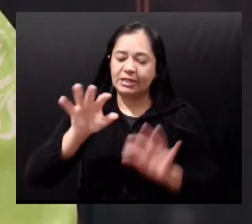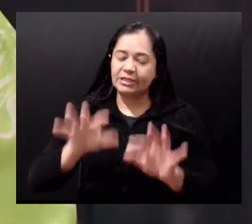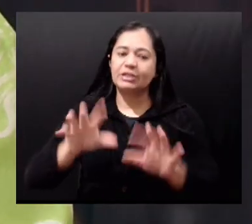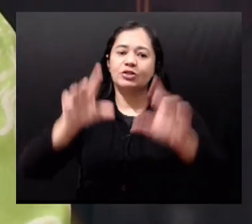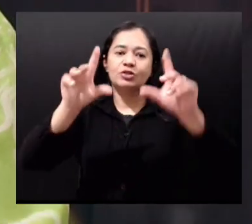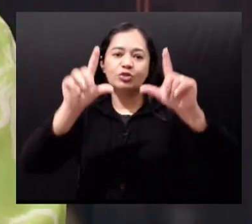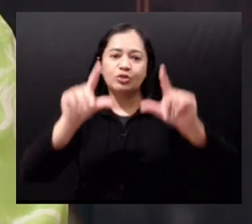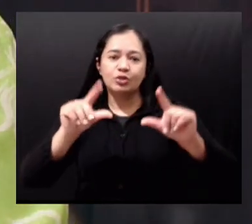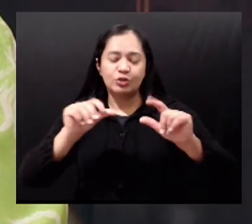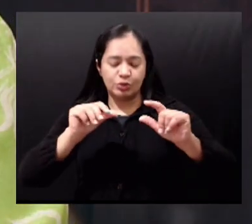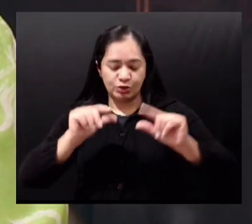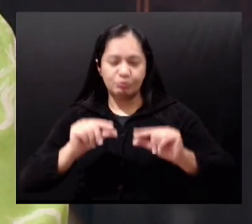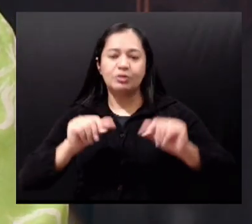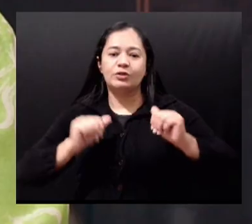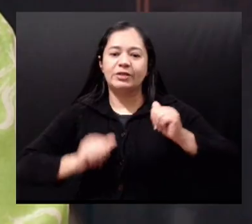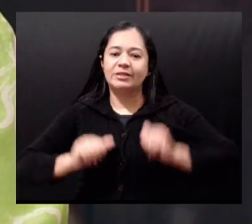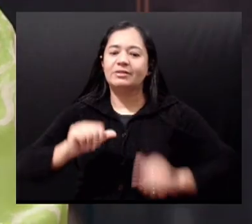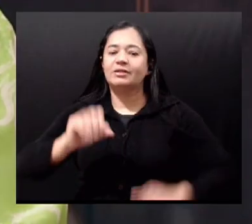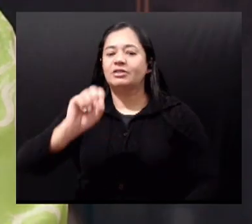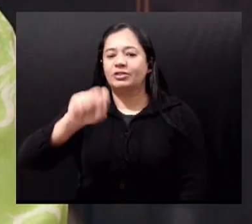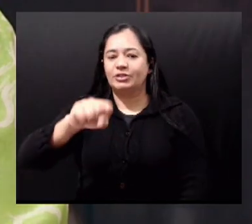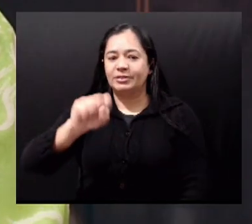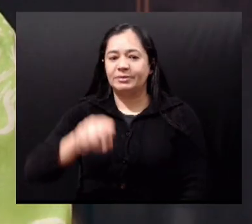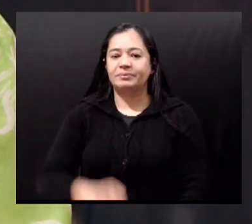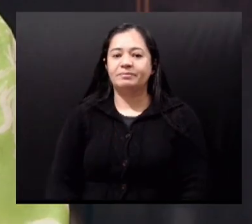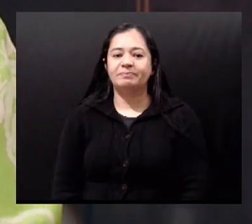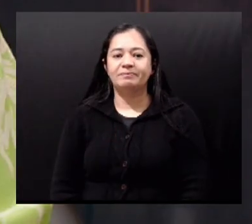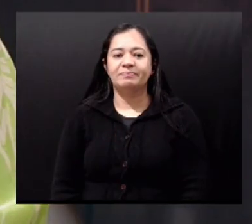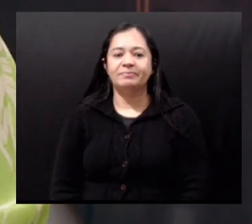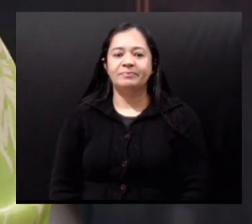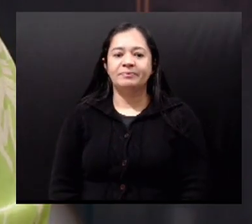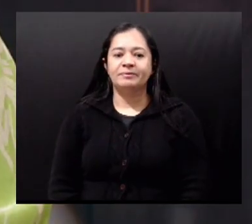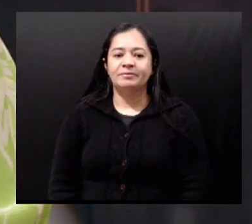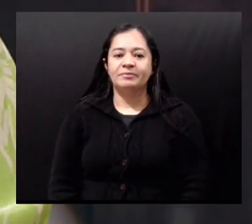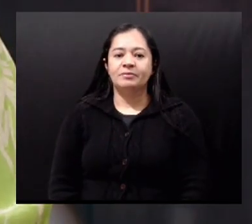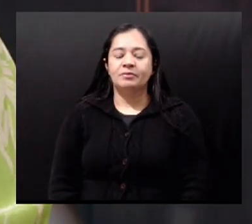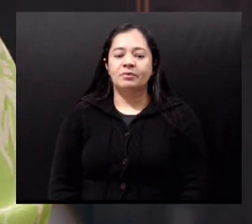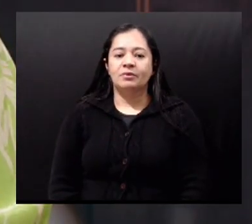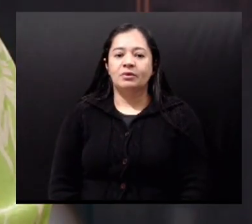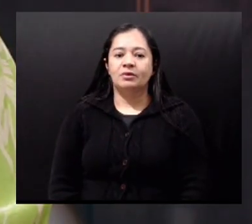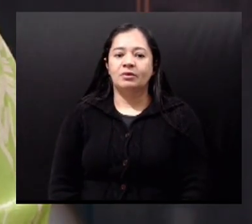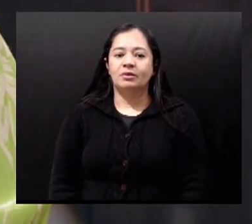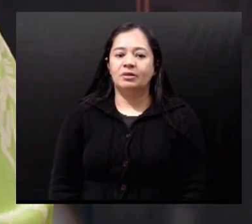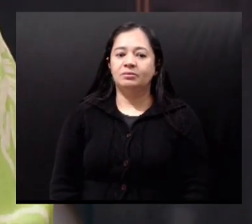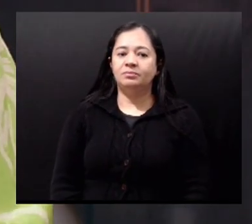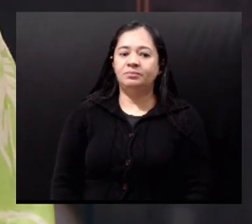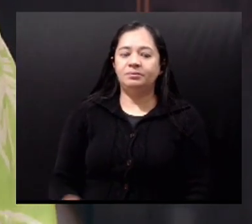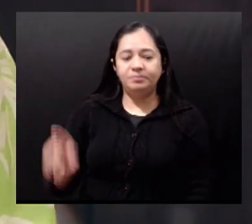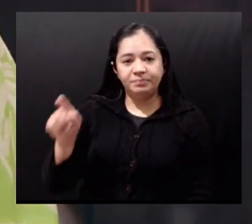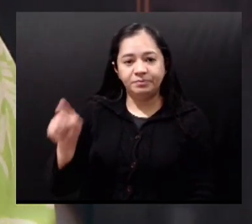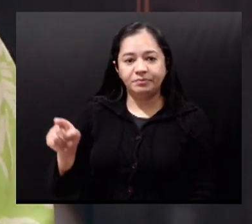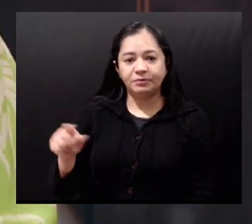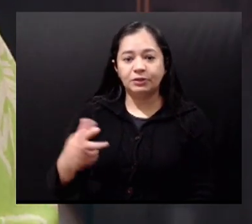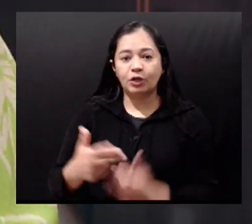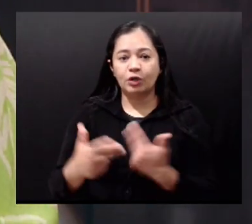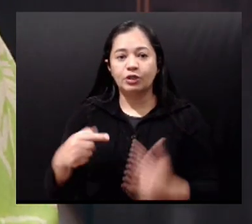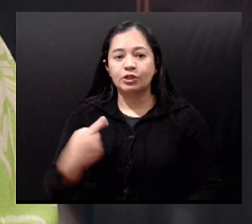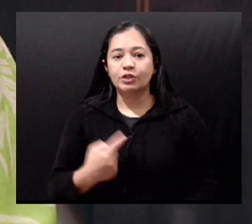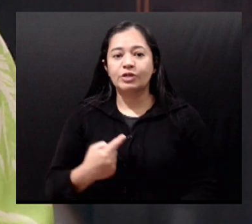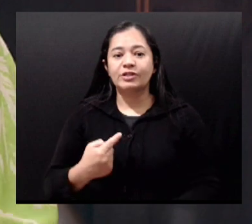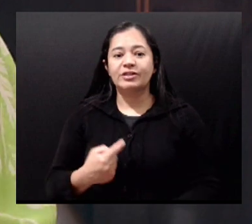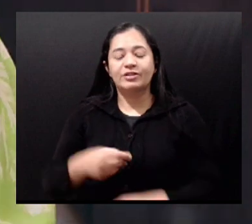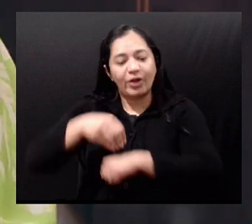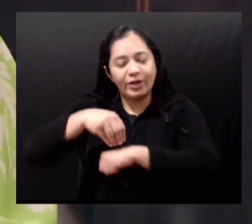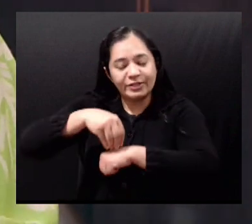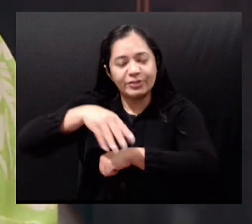ansiedade, sem dúvida nenhuma, né. E isso é uma das coisas que a gente até recomenda às famílias,